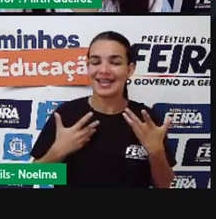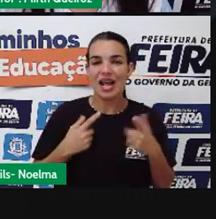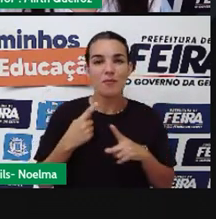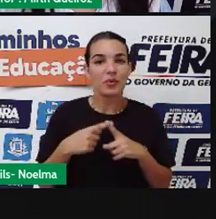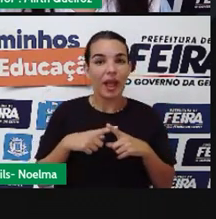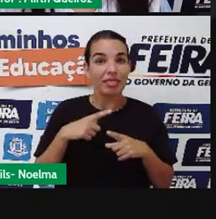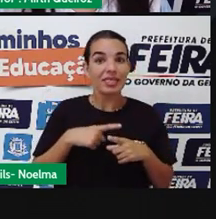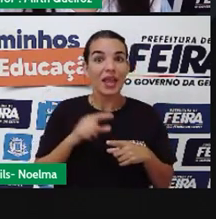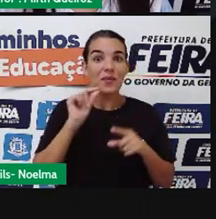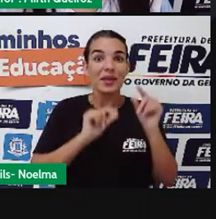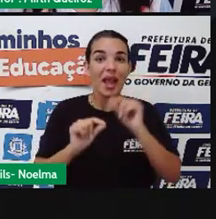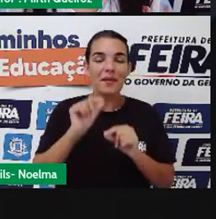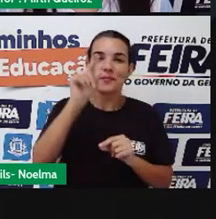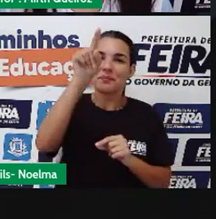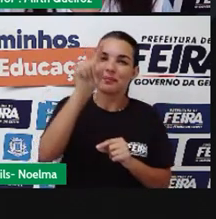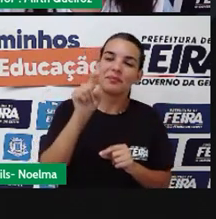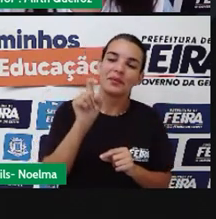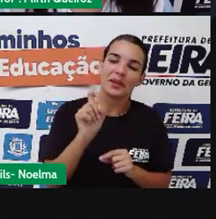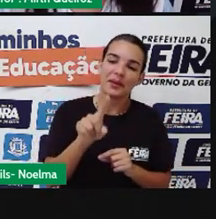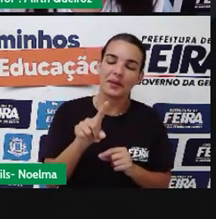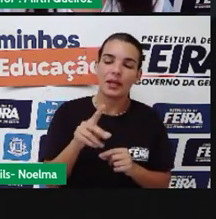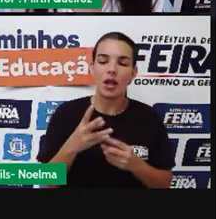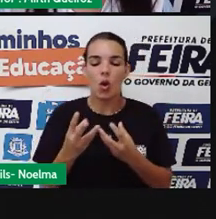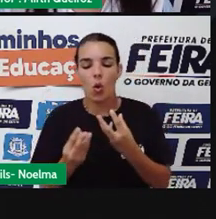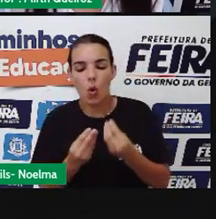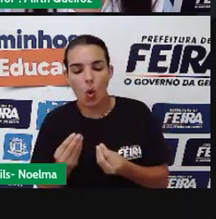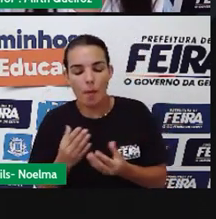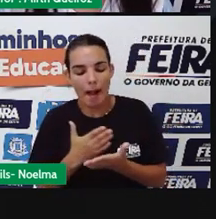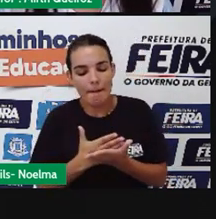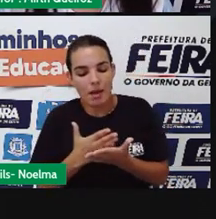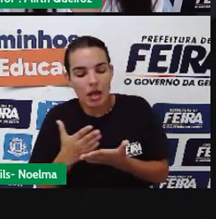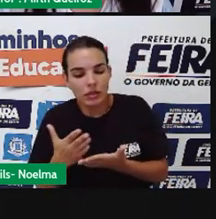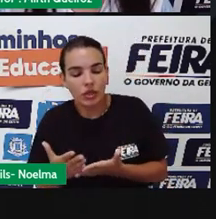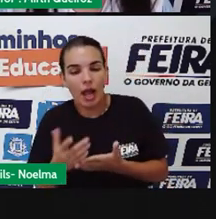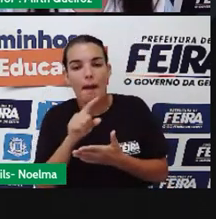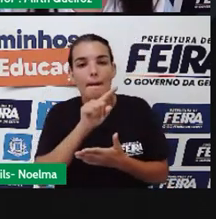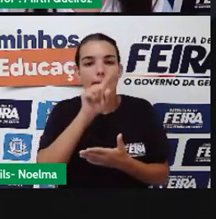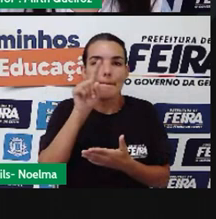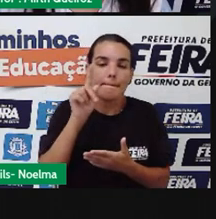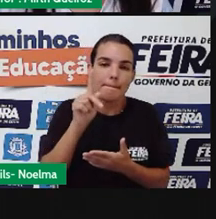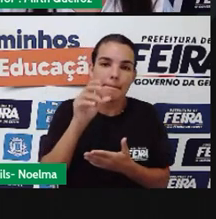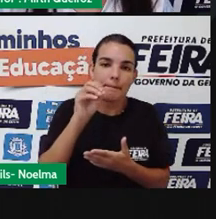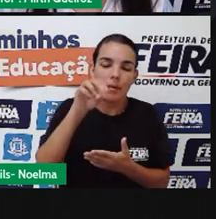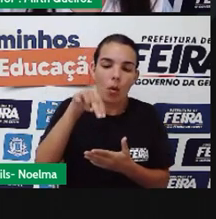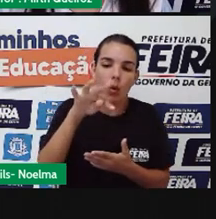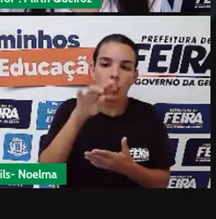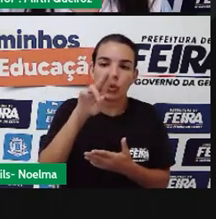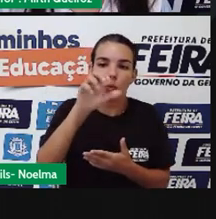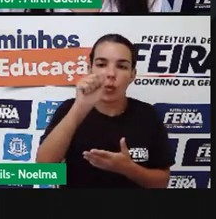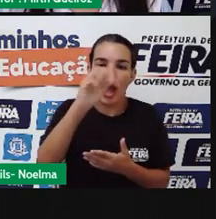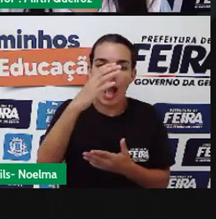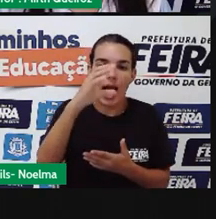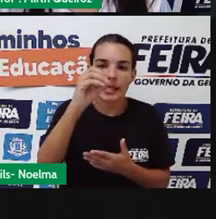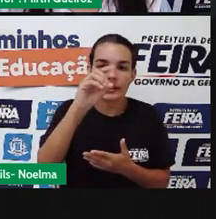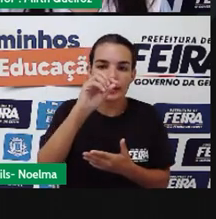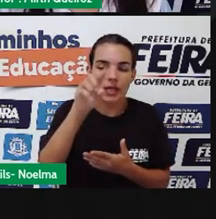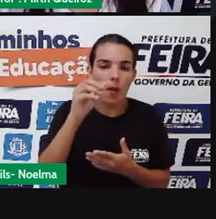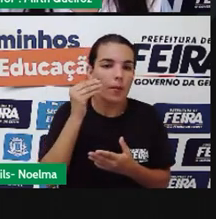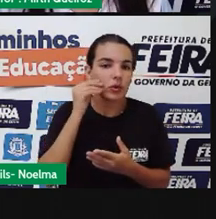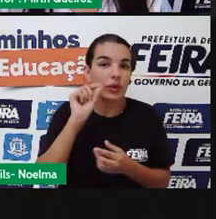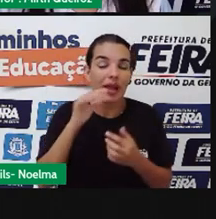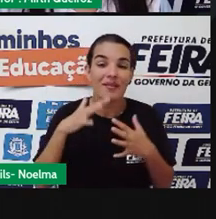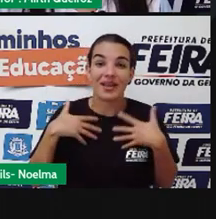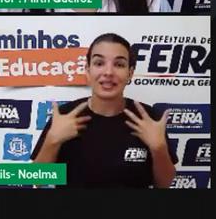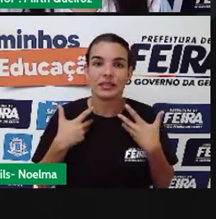da pontuação, que a gente vai saber que entonação a gente vai dizer, já vai expressar aí felicidade nessa